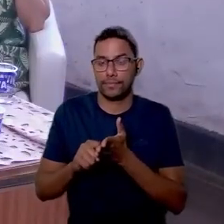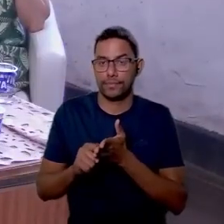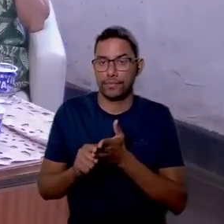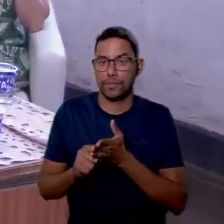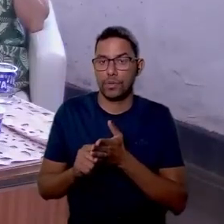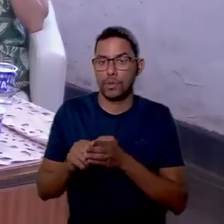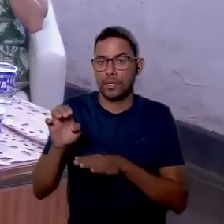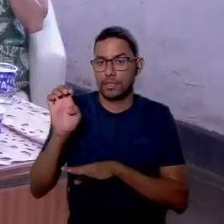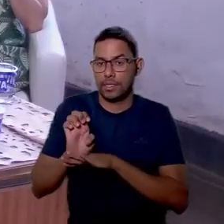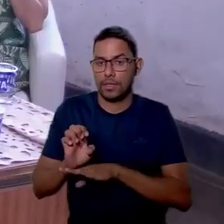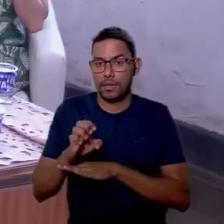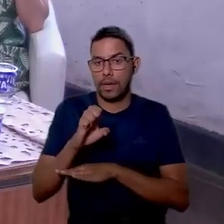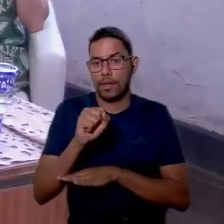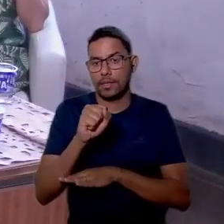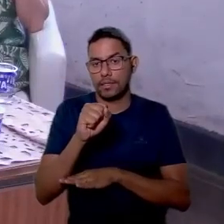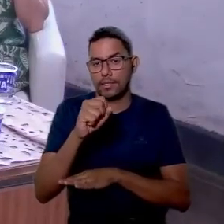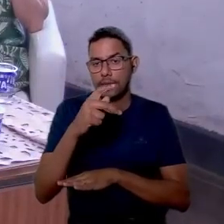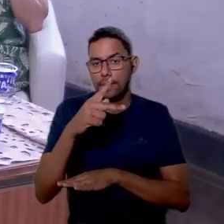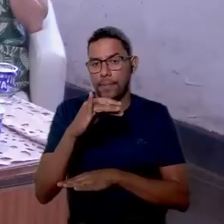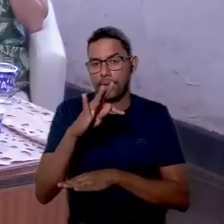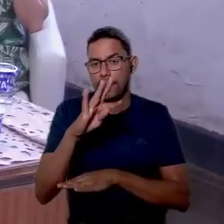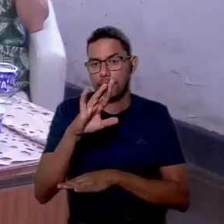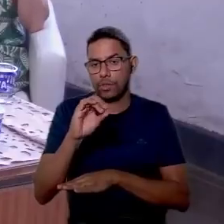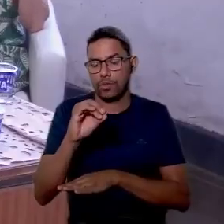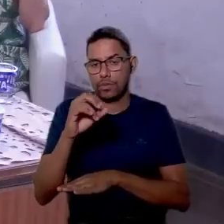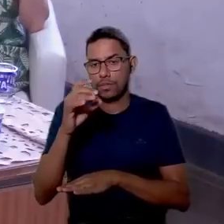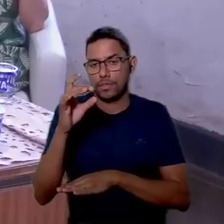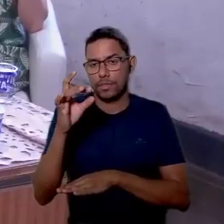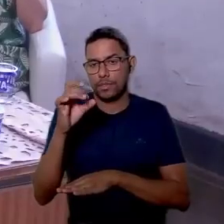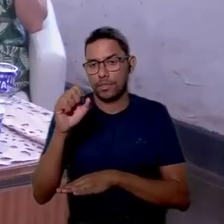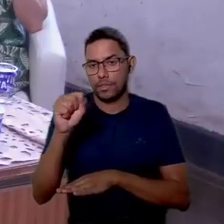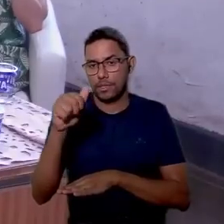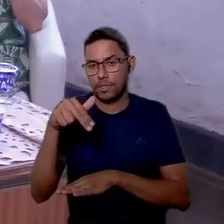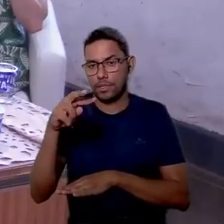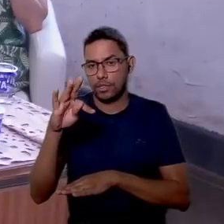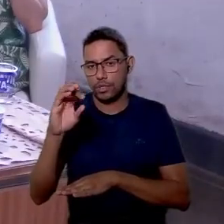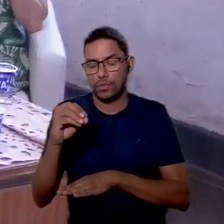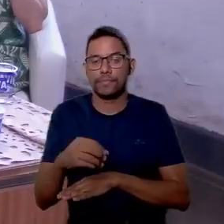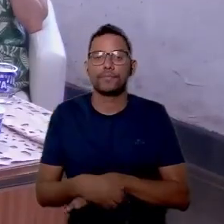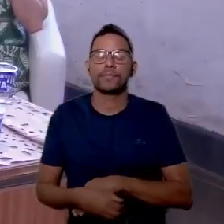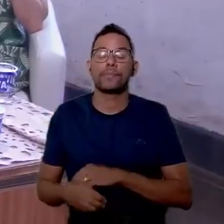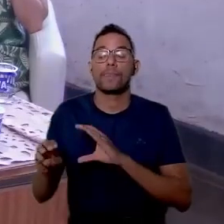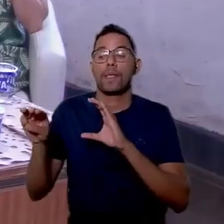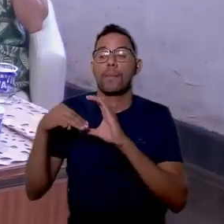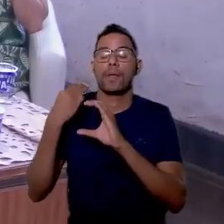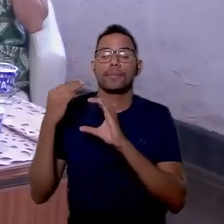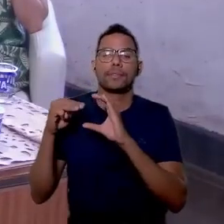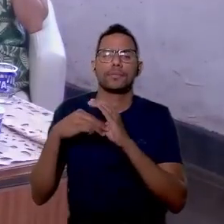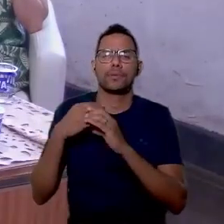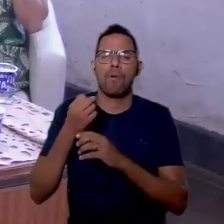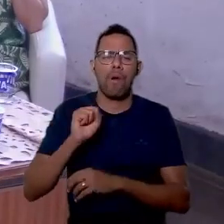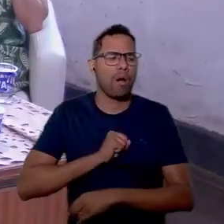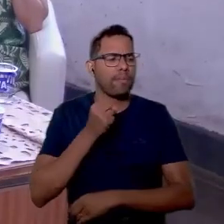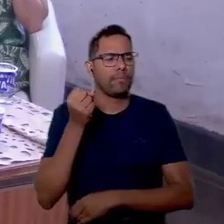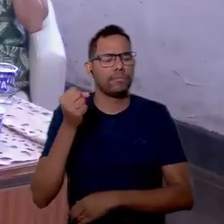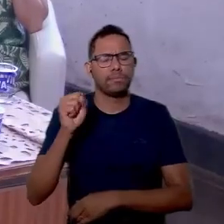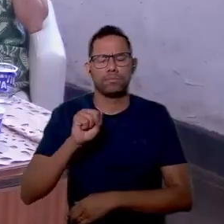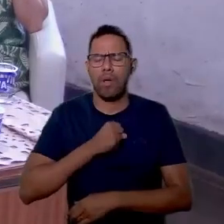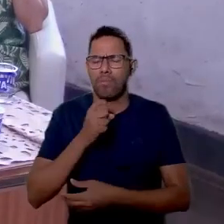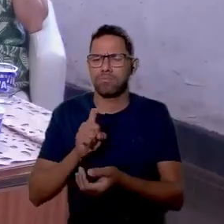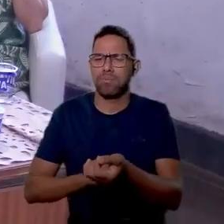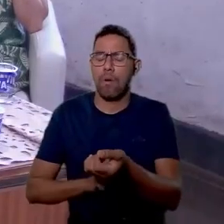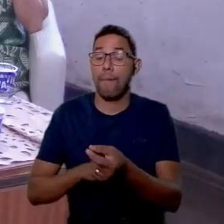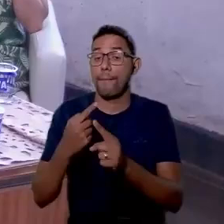do Espírito Santo, um escritor capixaba, me mandando um e-mail injuriado, assim, muito revoltado, porque ele,